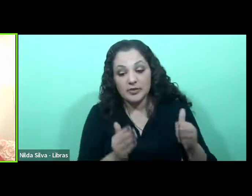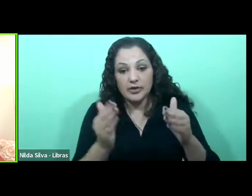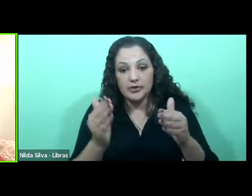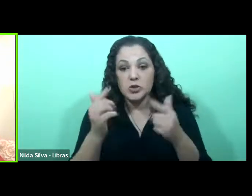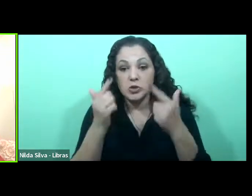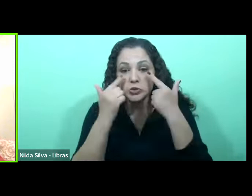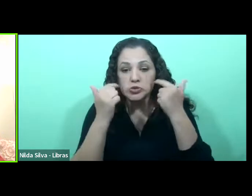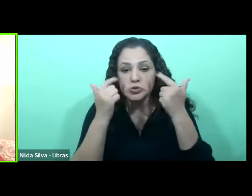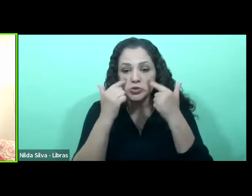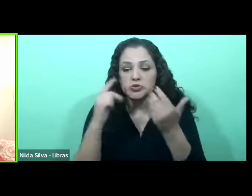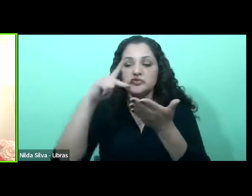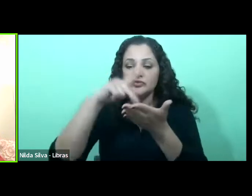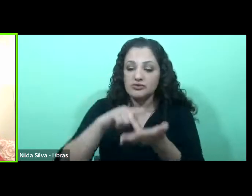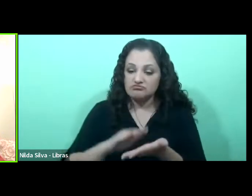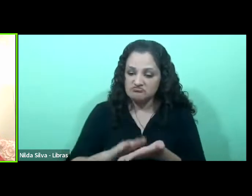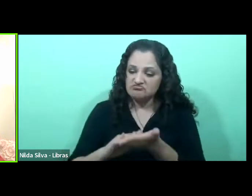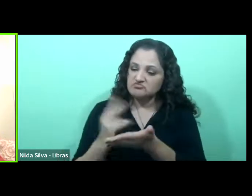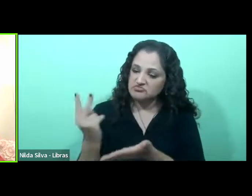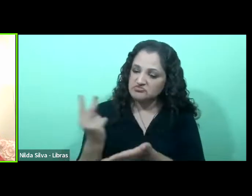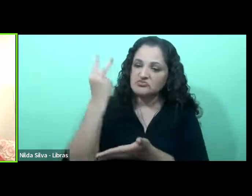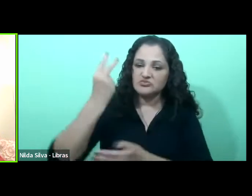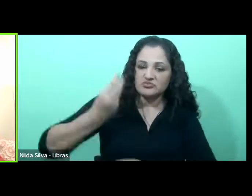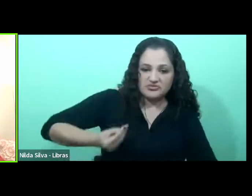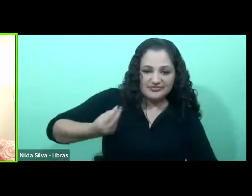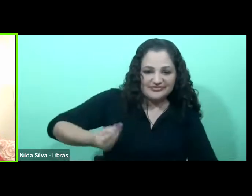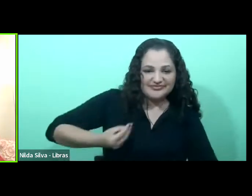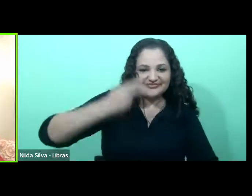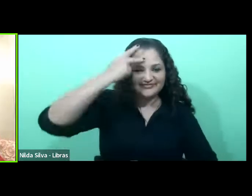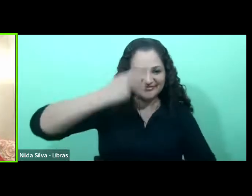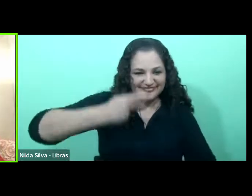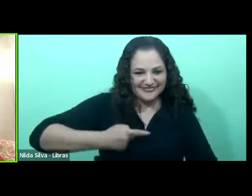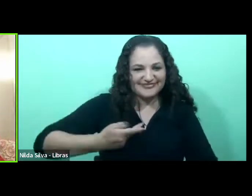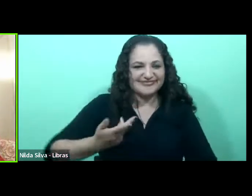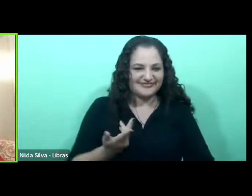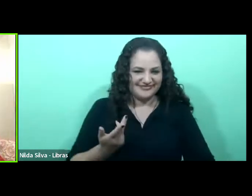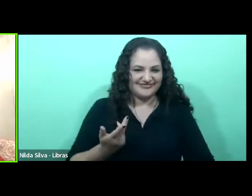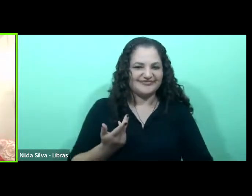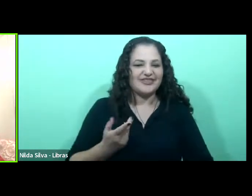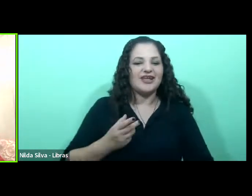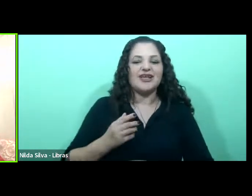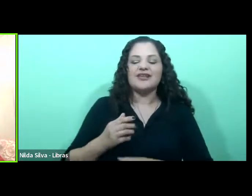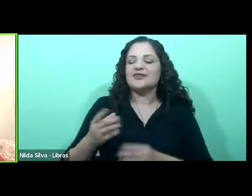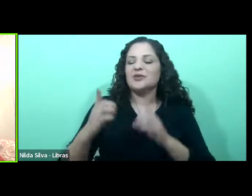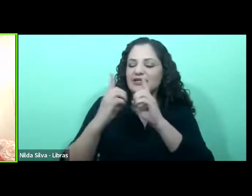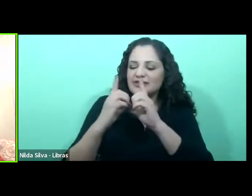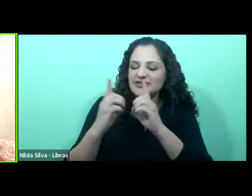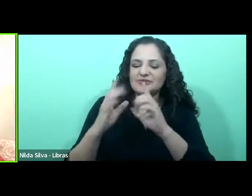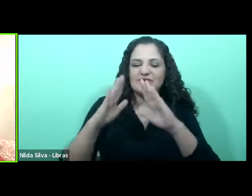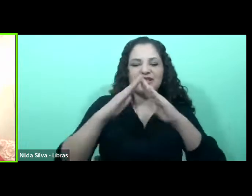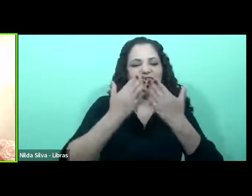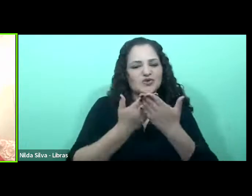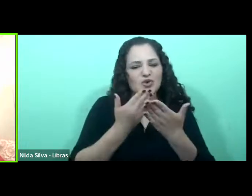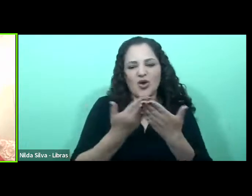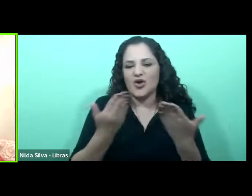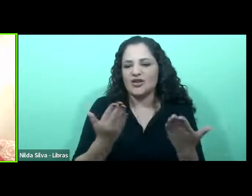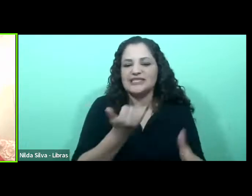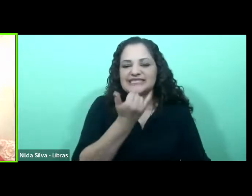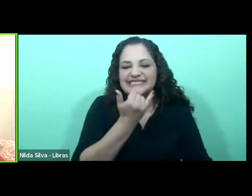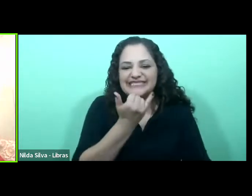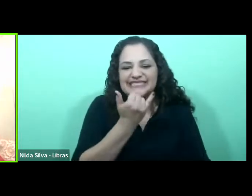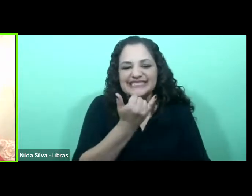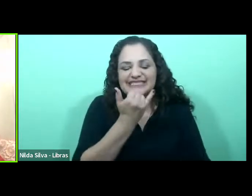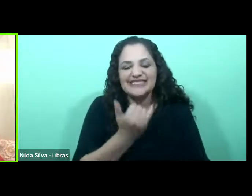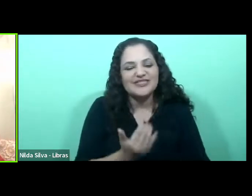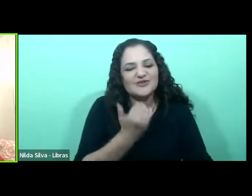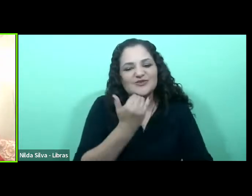vida das relações que são pessoais. Na clínica, na escola, me perdoem, não dá para dizer que não